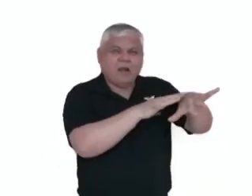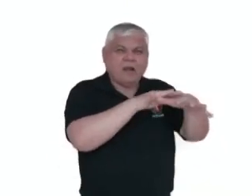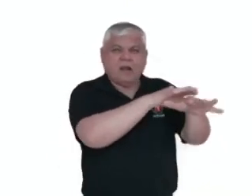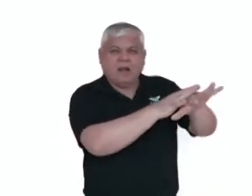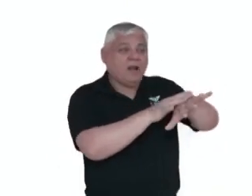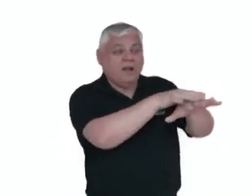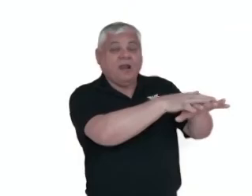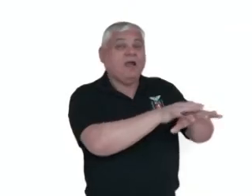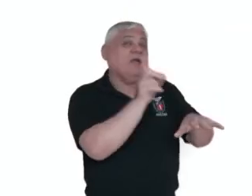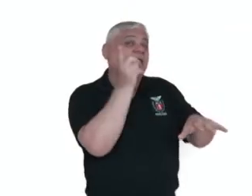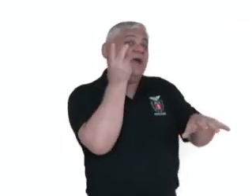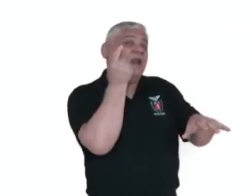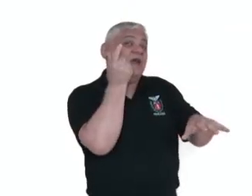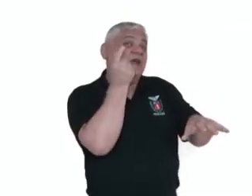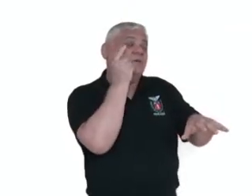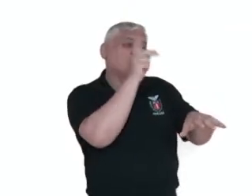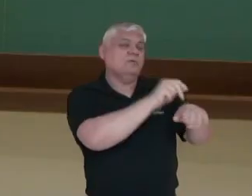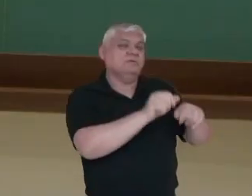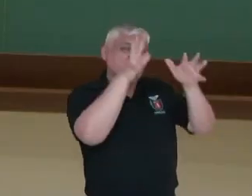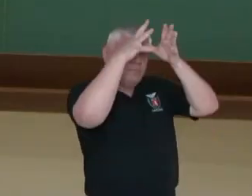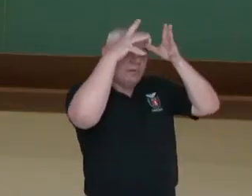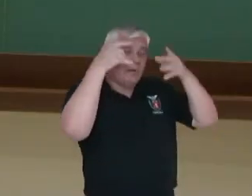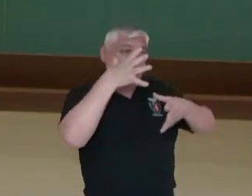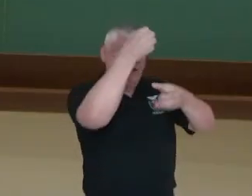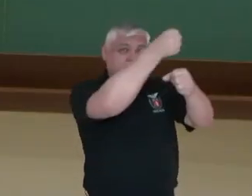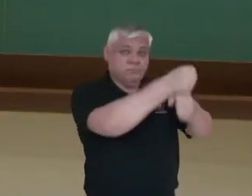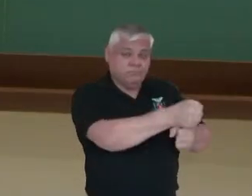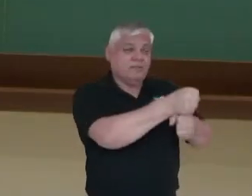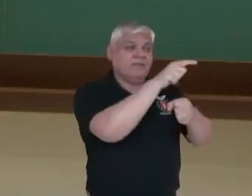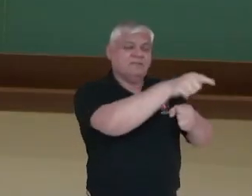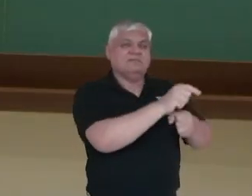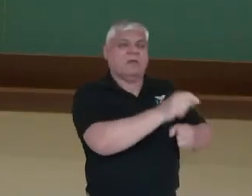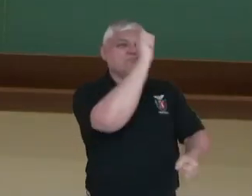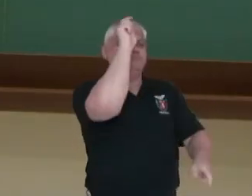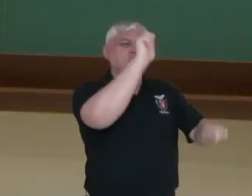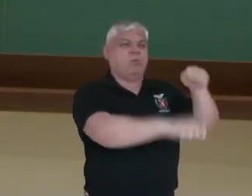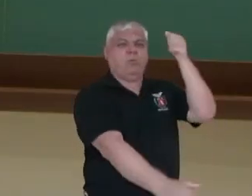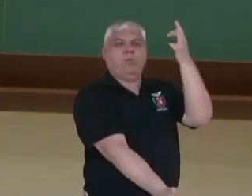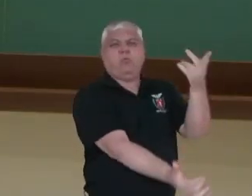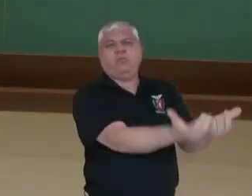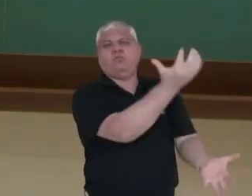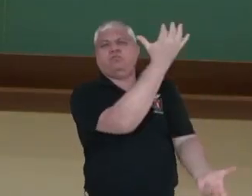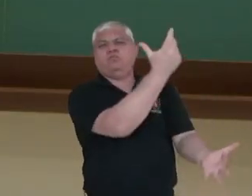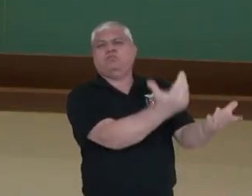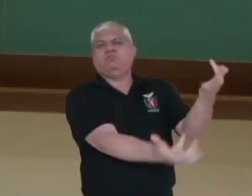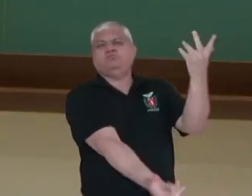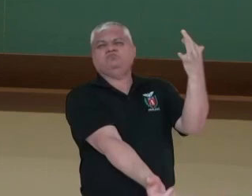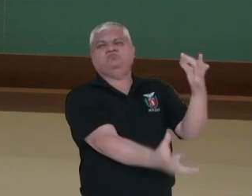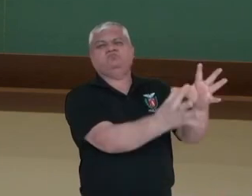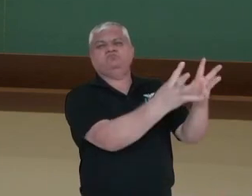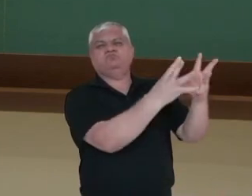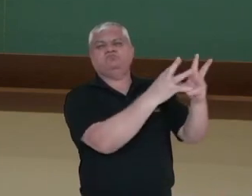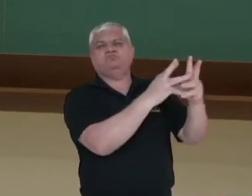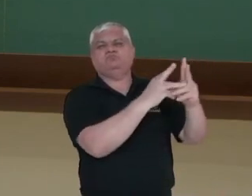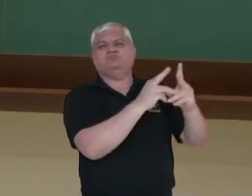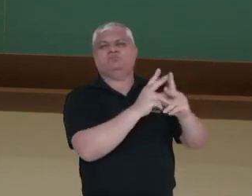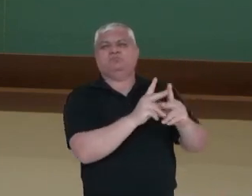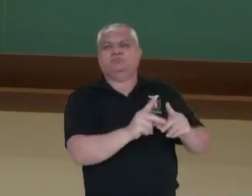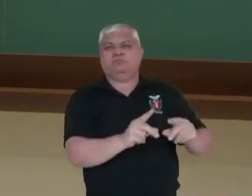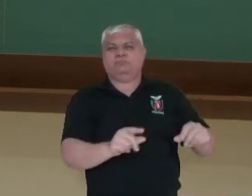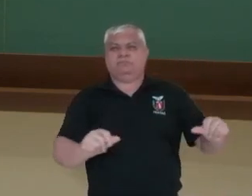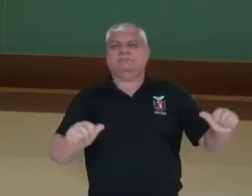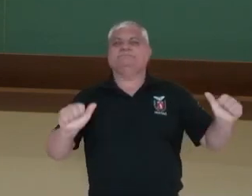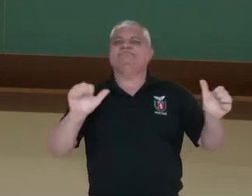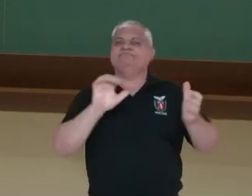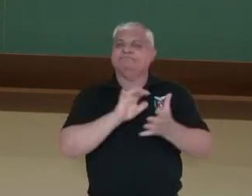capital palmarina em 6 de fevereiro de 1694. Então foi dessa forma que foi destruído o Quilombo de Palmares,